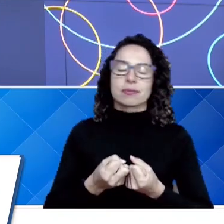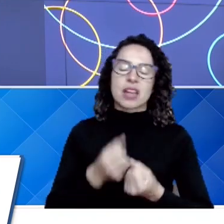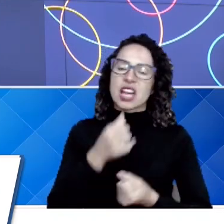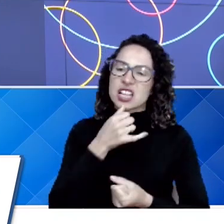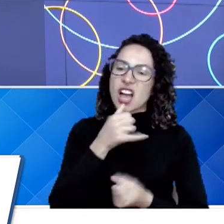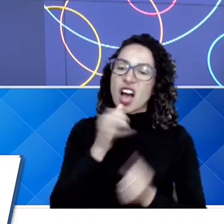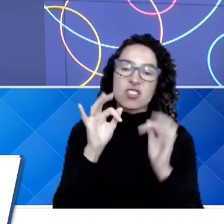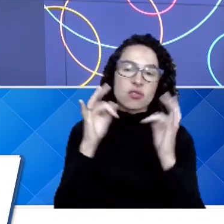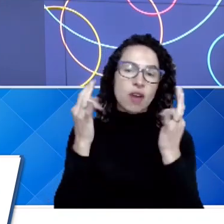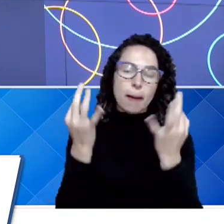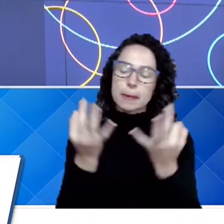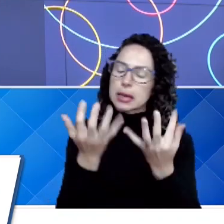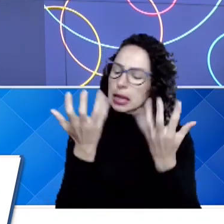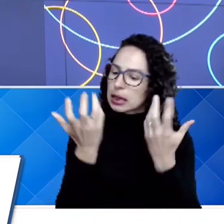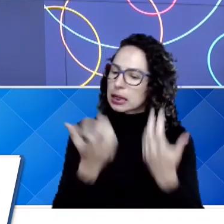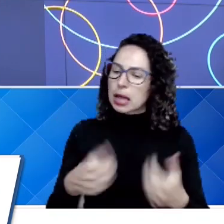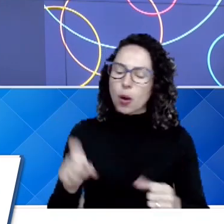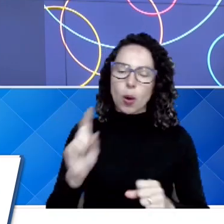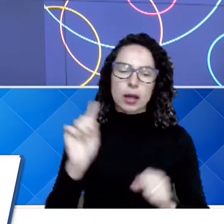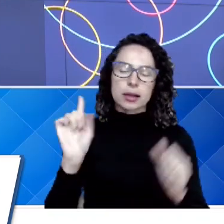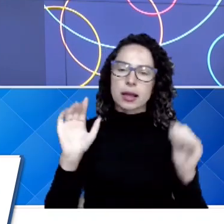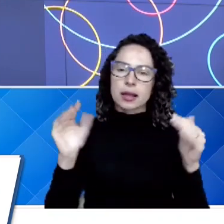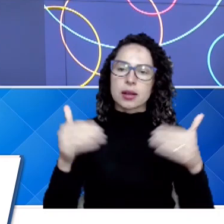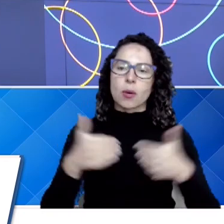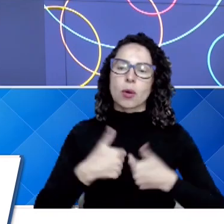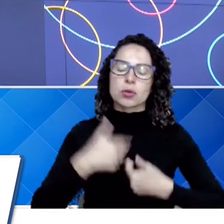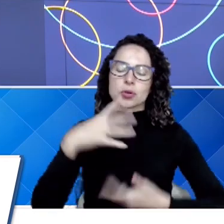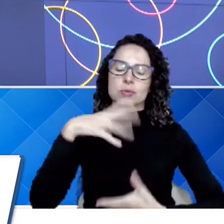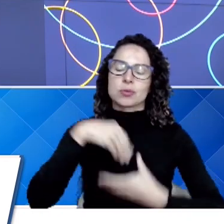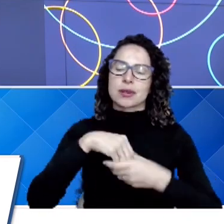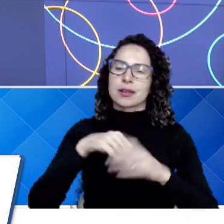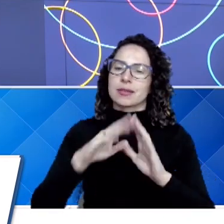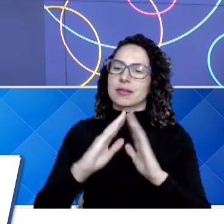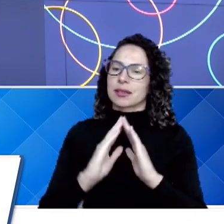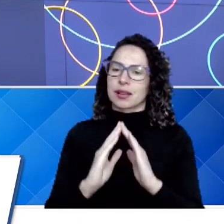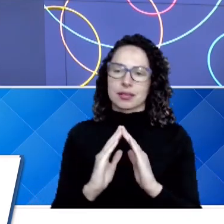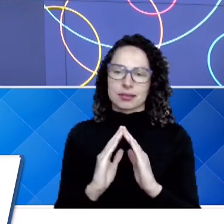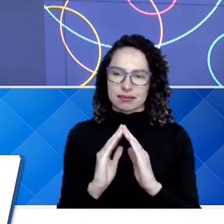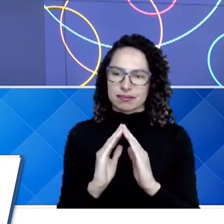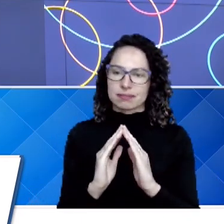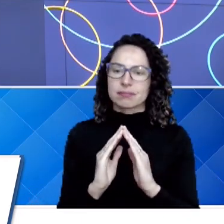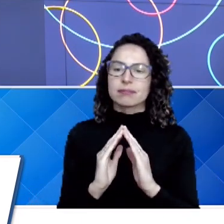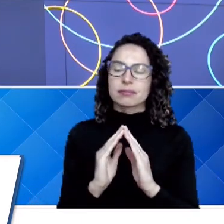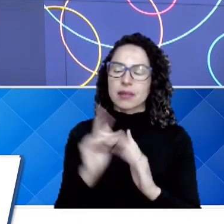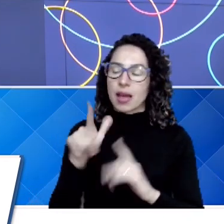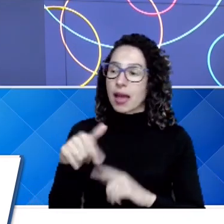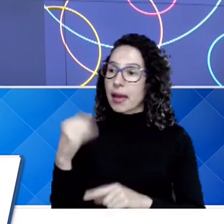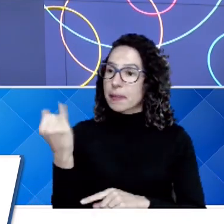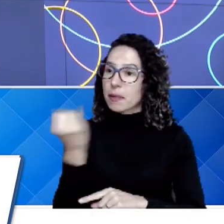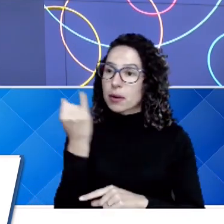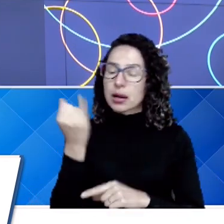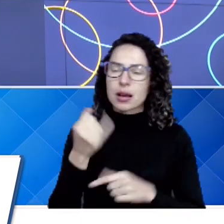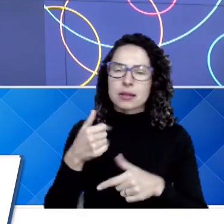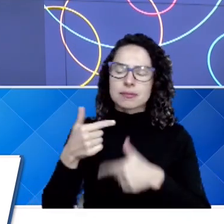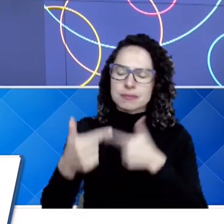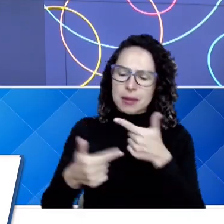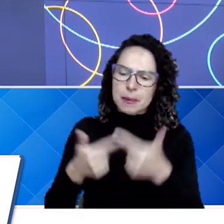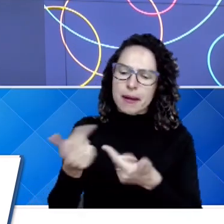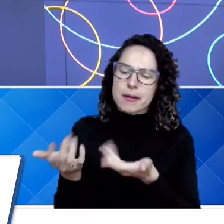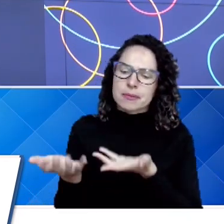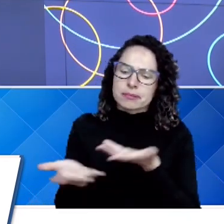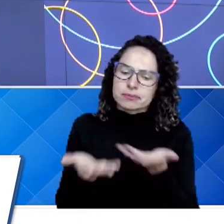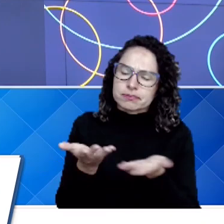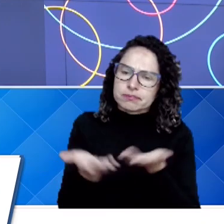para aceitar o autismo dentro de sua casa. Então, a importância de todo esse trabalho nosso, a importância dessa